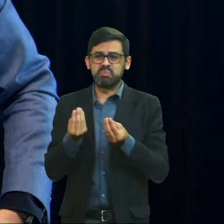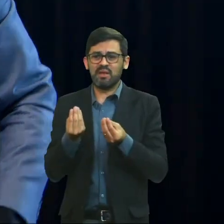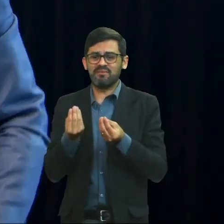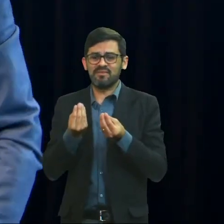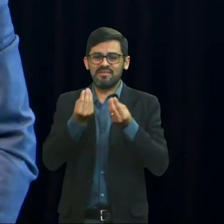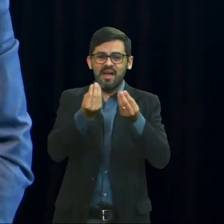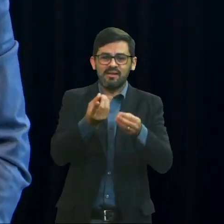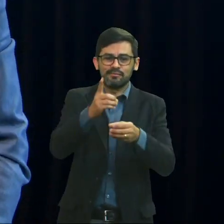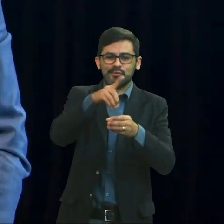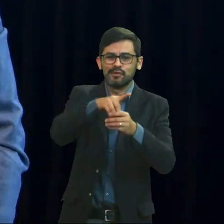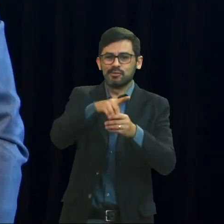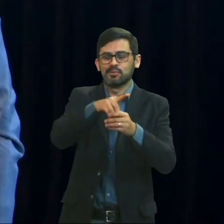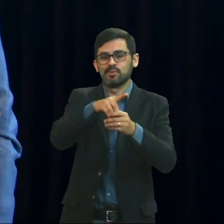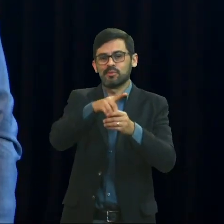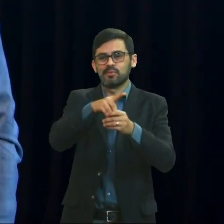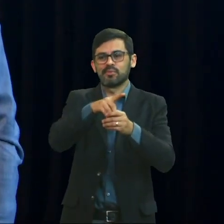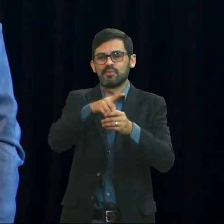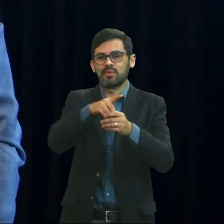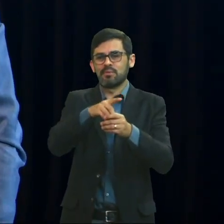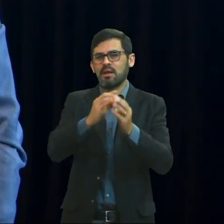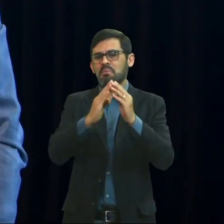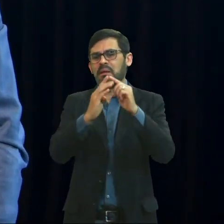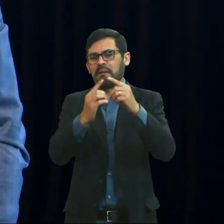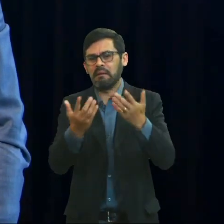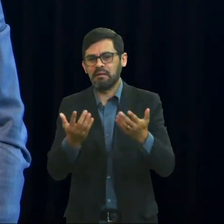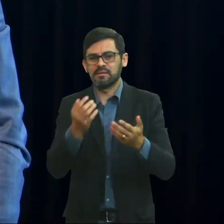devolver, né? Para dar para a igreja.